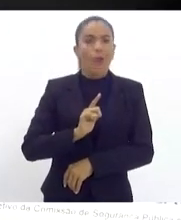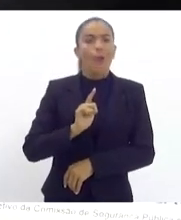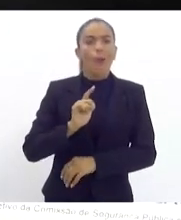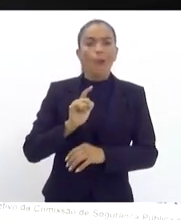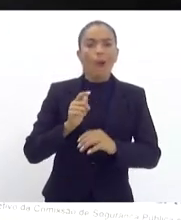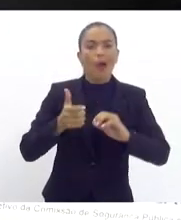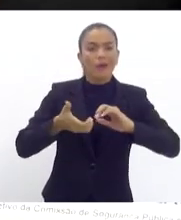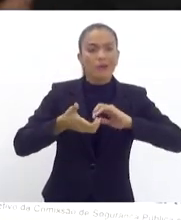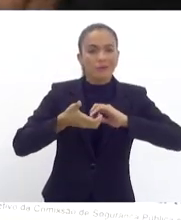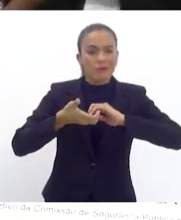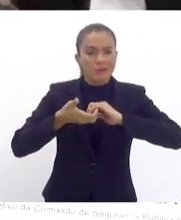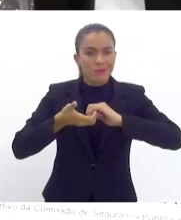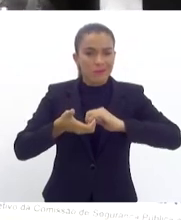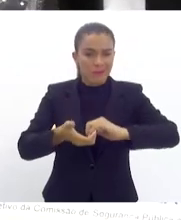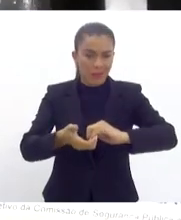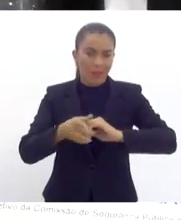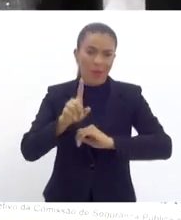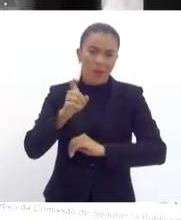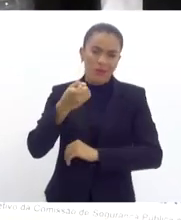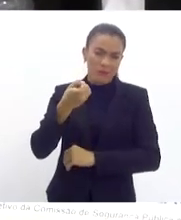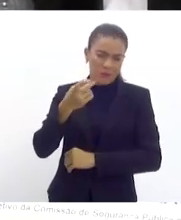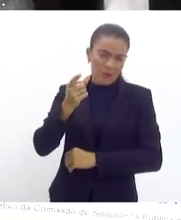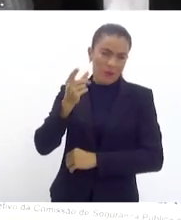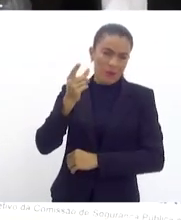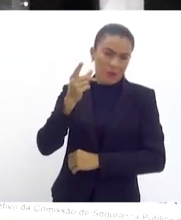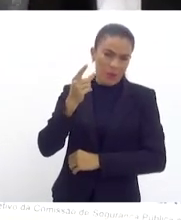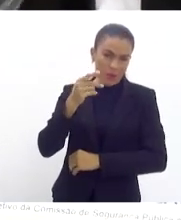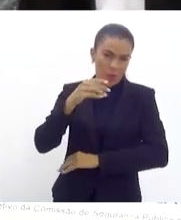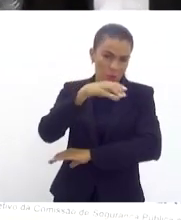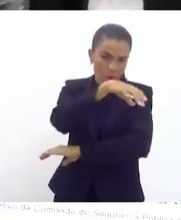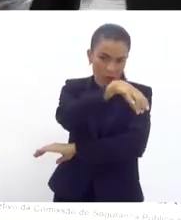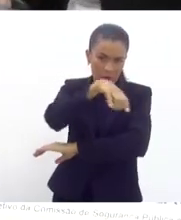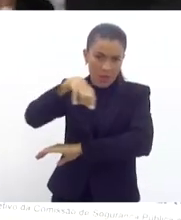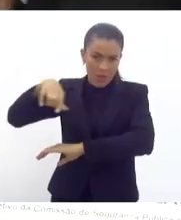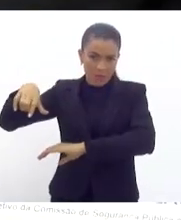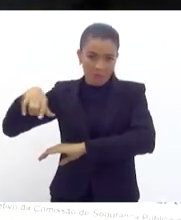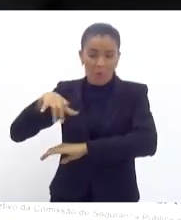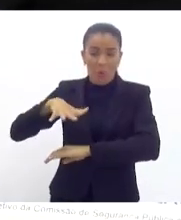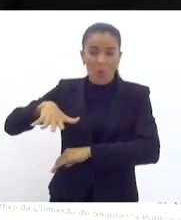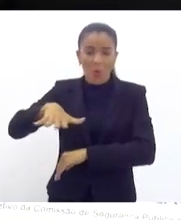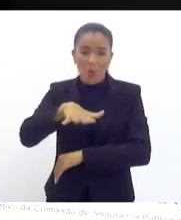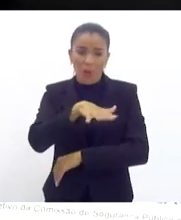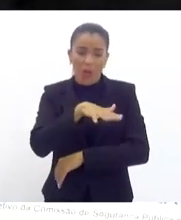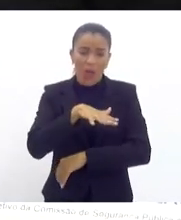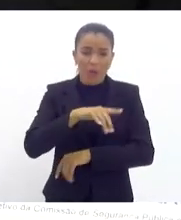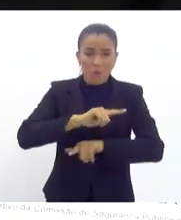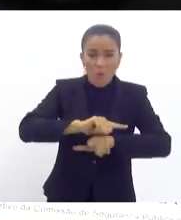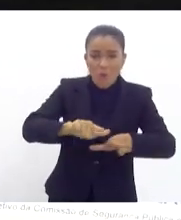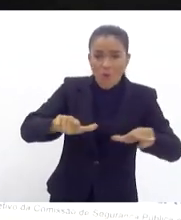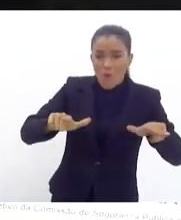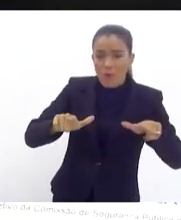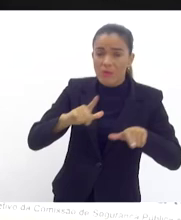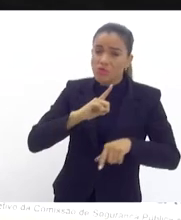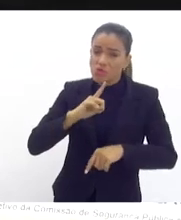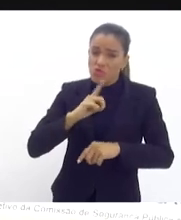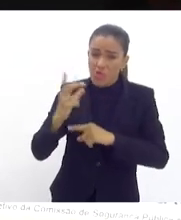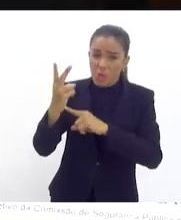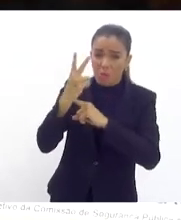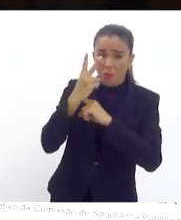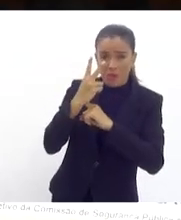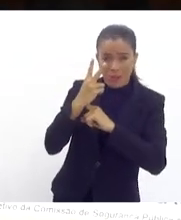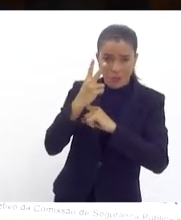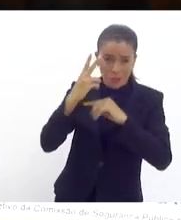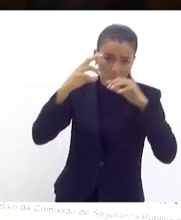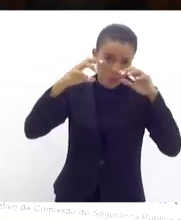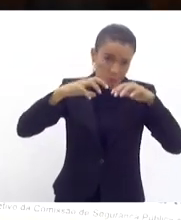um telhado que era um antigo galpão então era um ambiente perfeito o ambiente erro um ambiente com proteção contra chuva era o